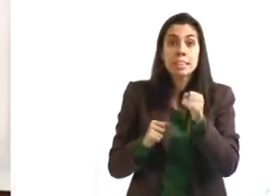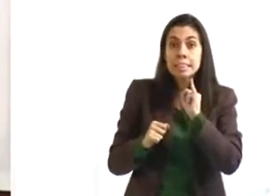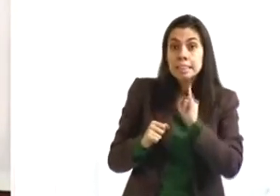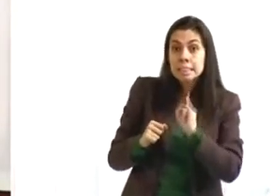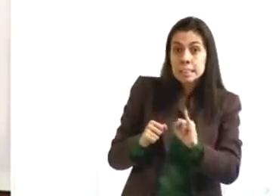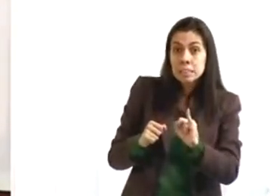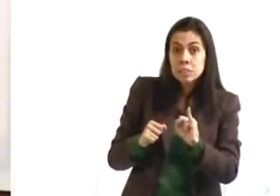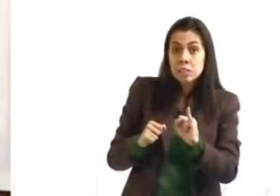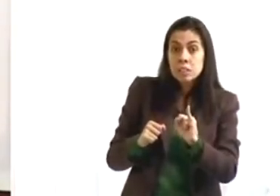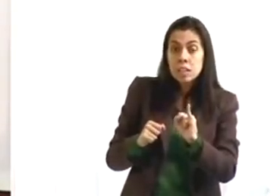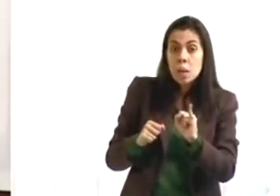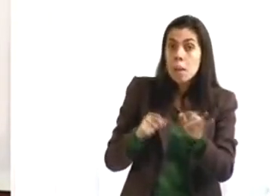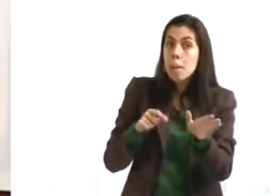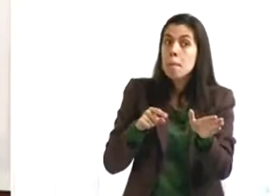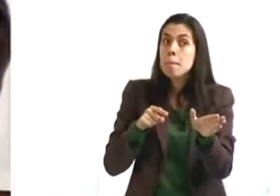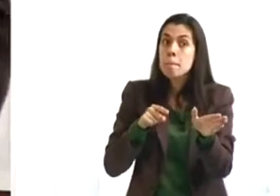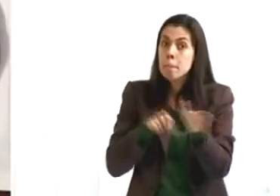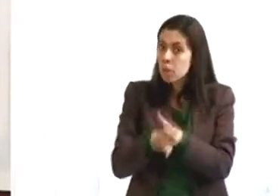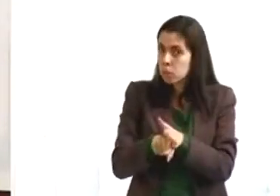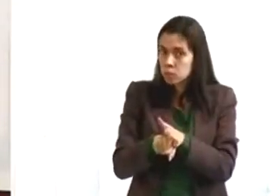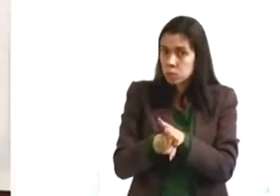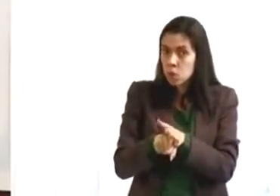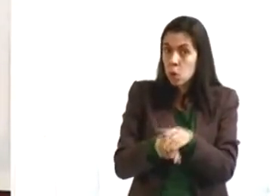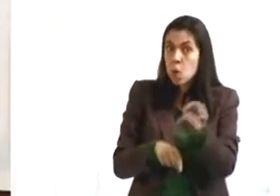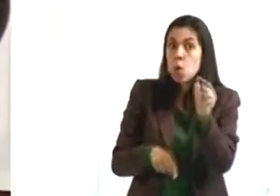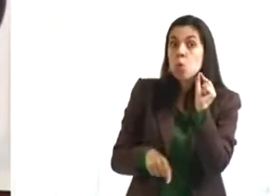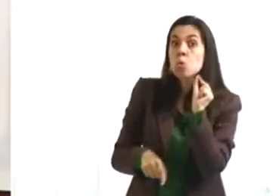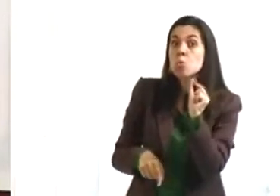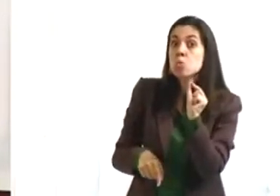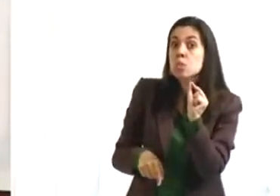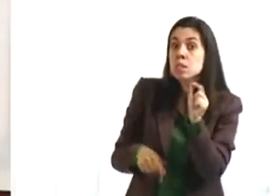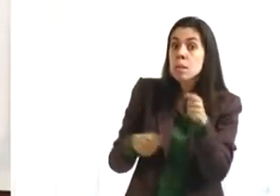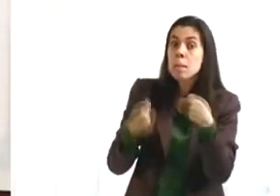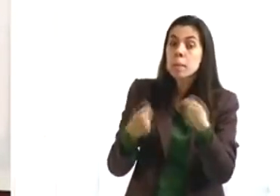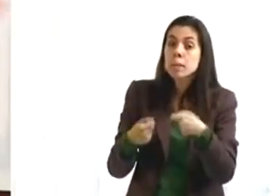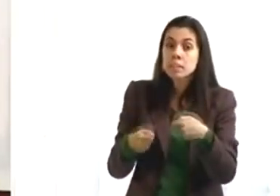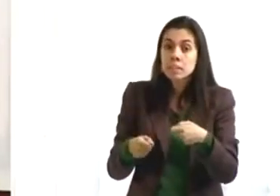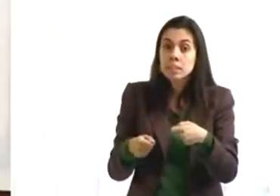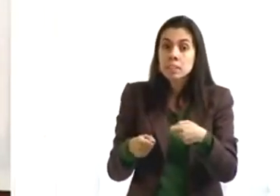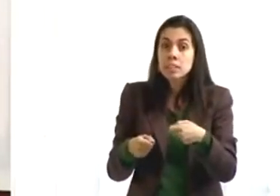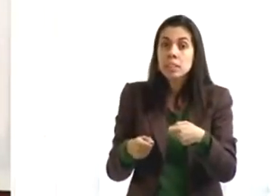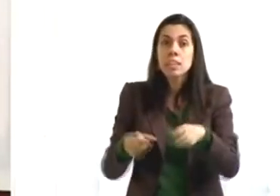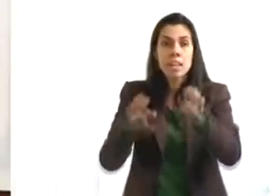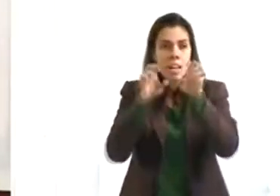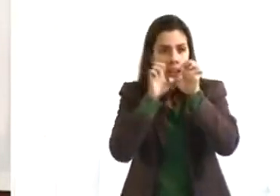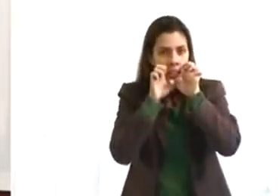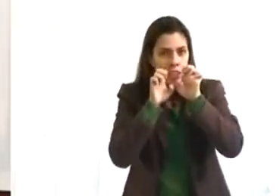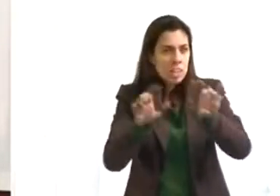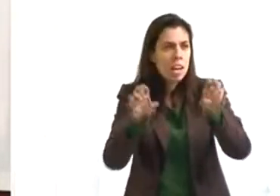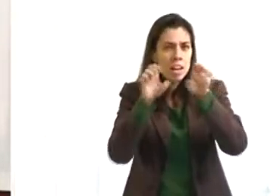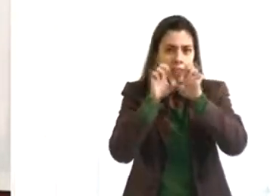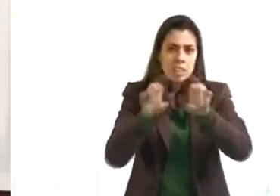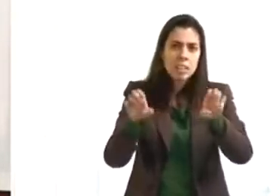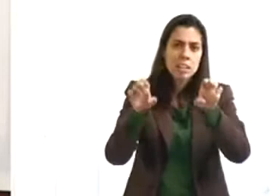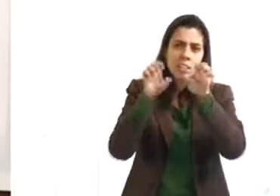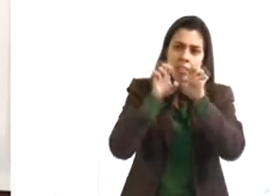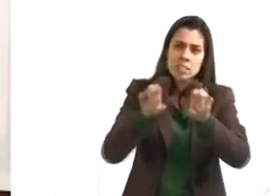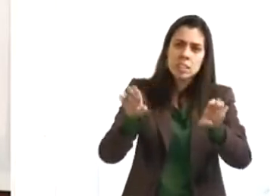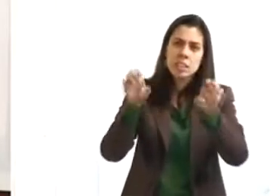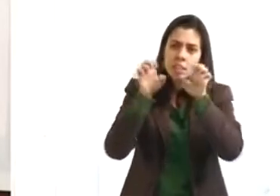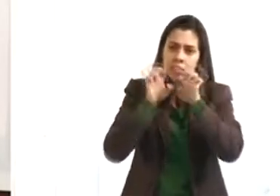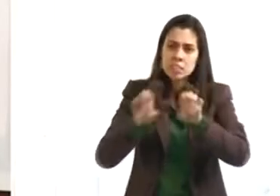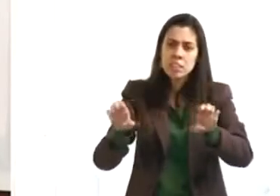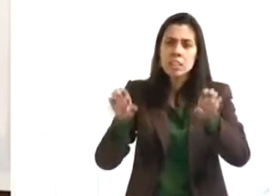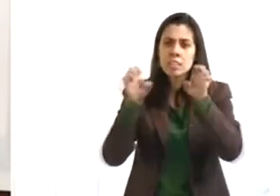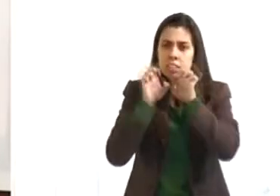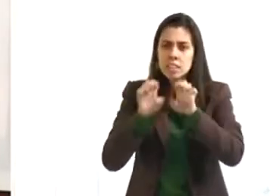que a igreja mais precisa fazer, eles sempre vão dizer: evangelizar, pastor. A igreja tem que sair das 4 paredes, pastor. A igreja precisa ir para a rua,